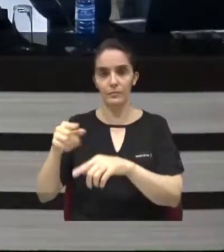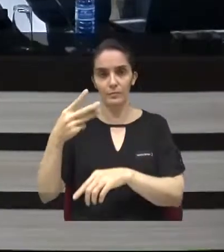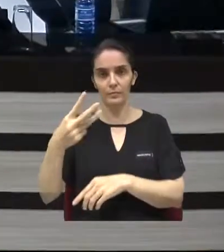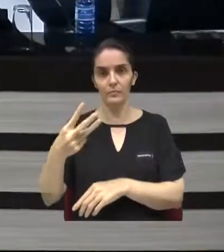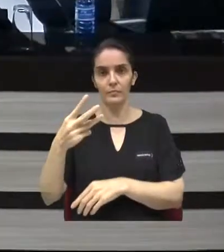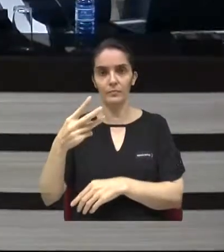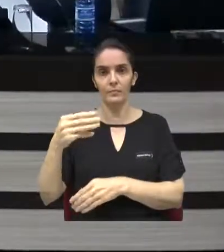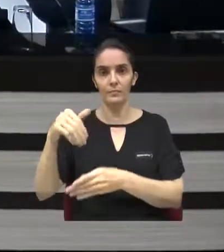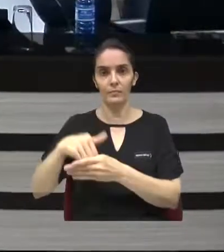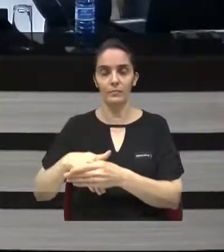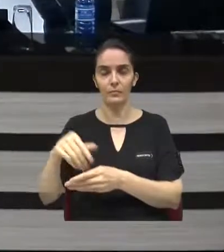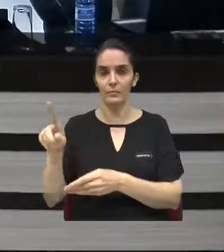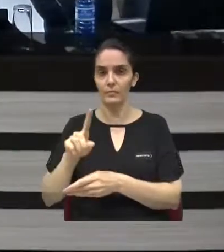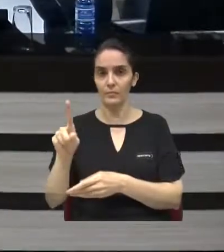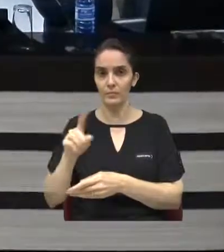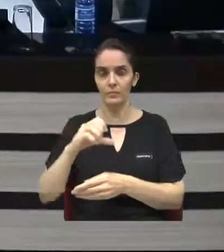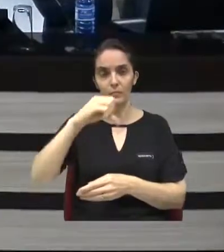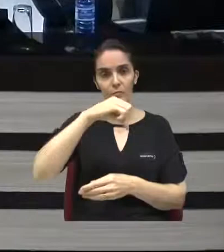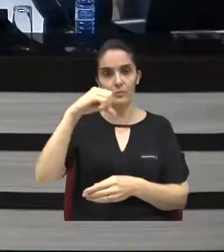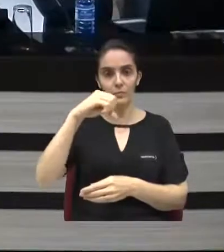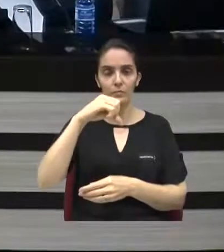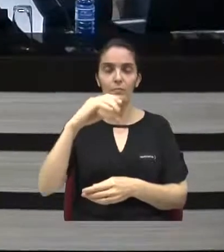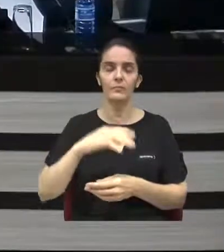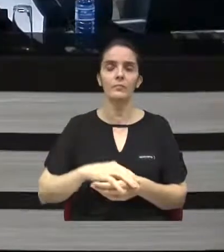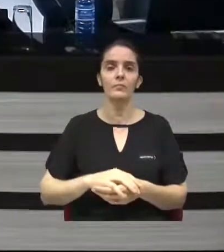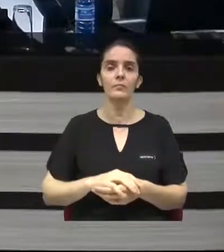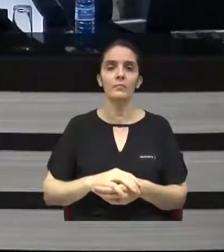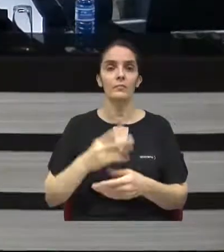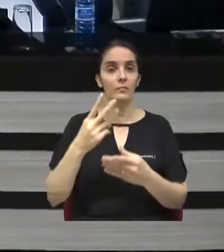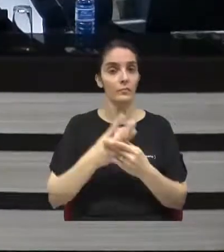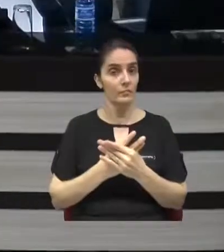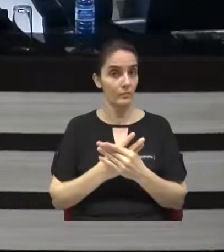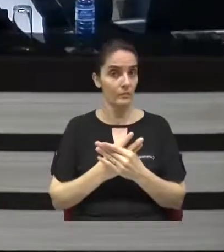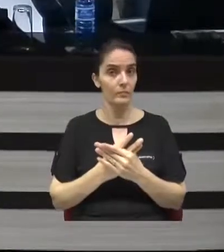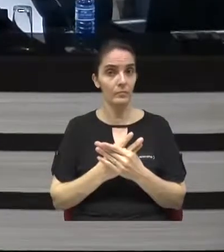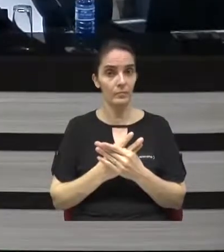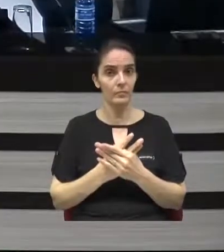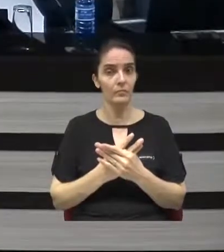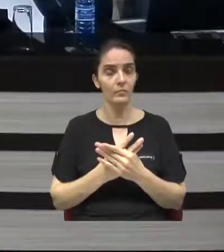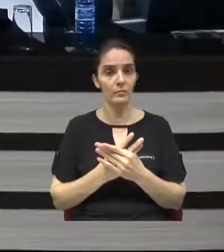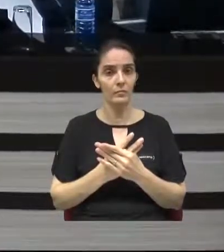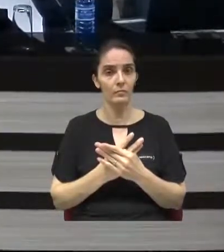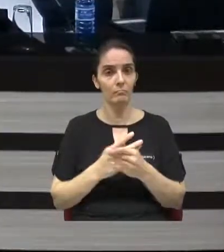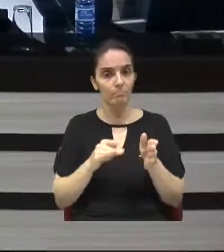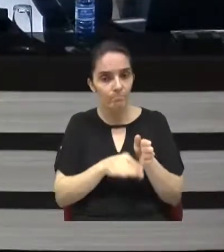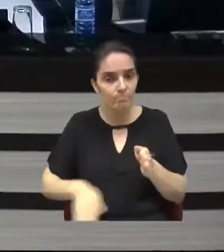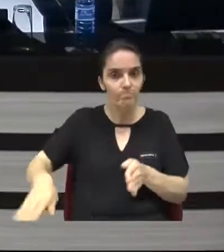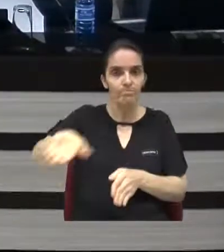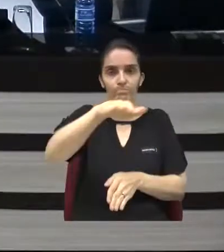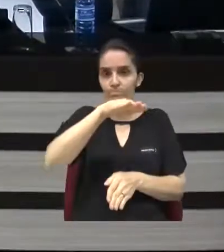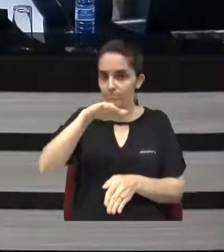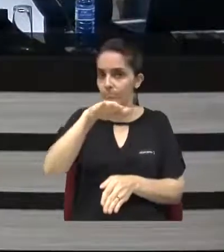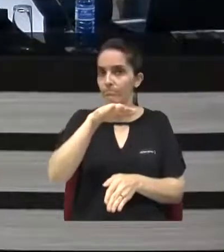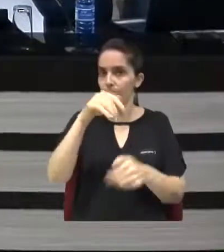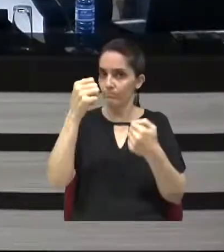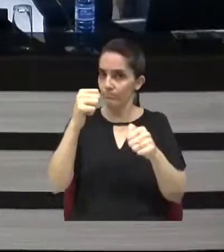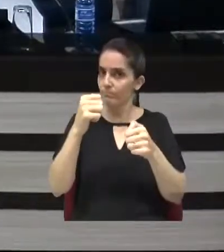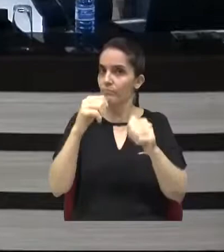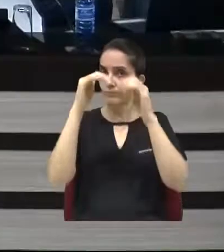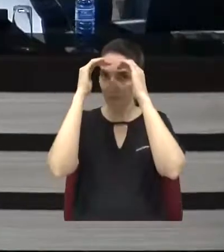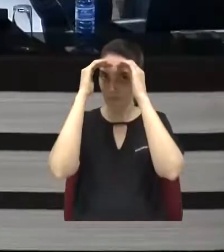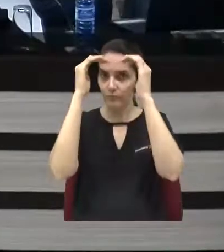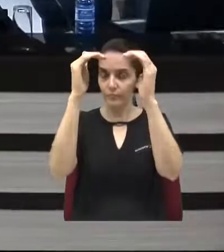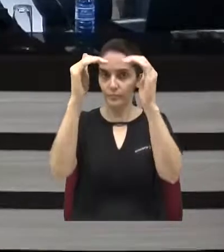contrários. 9. E as decisões do plenário da Casa de Leis são soberanas e devem ser